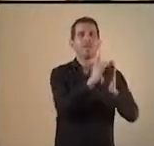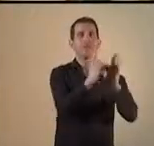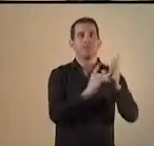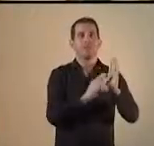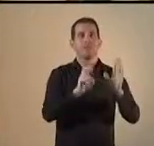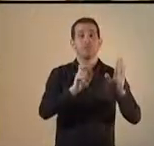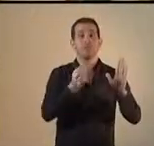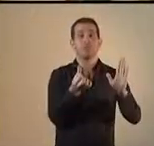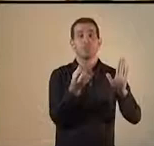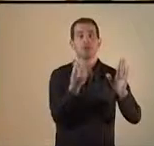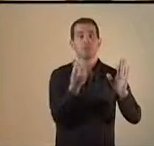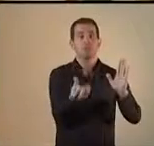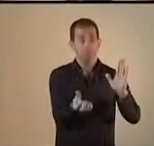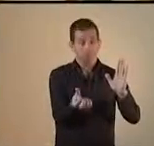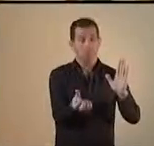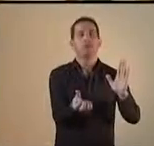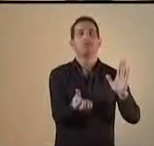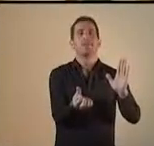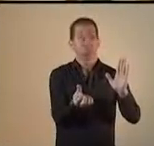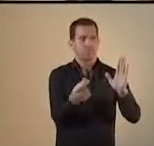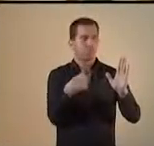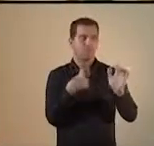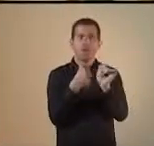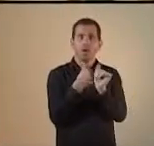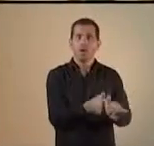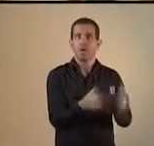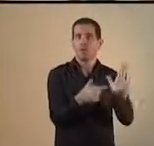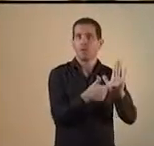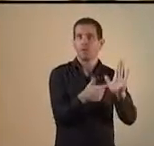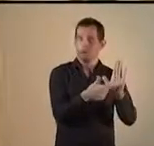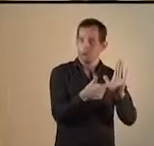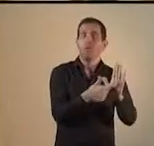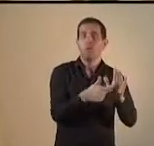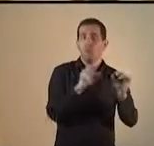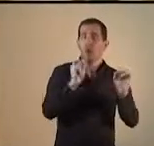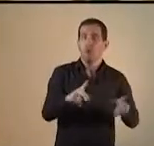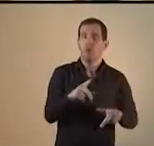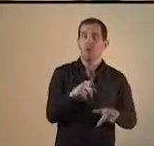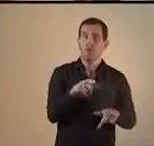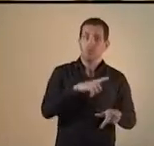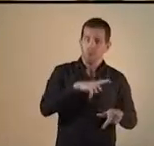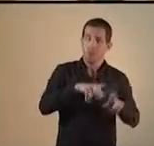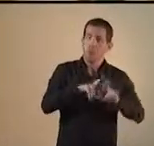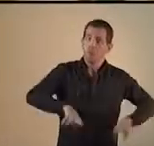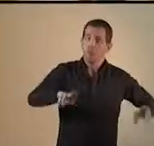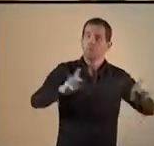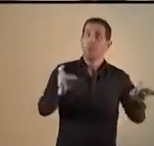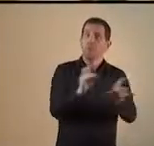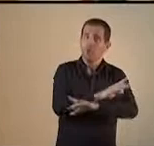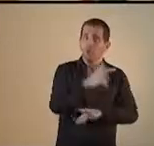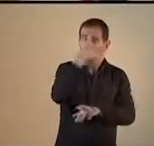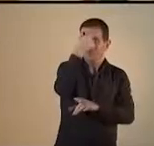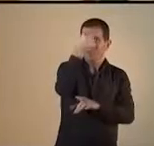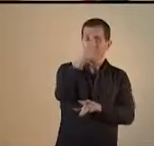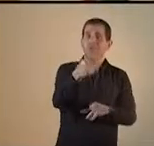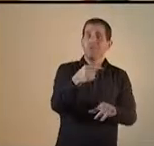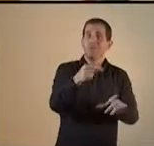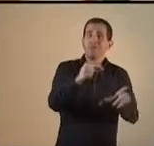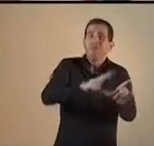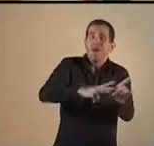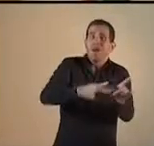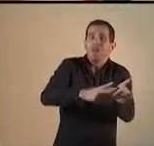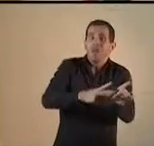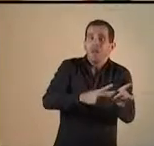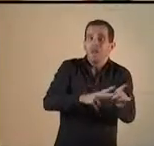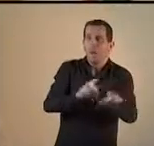Decreto 5626. Então, nós temos um agravante muito profundo na medida em que a própria universidade que oferece o curso